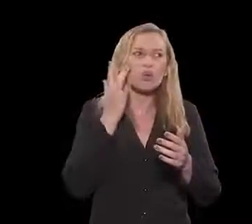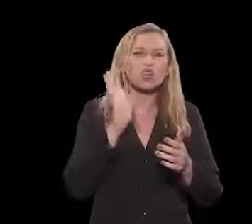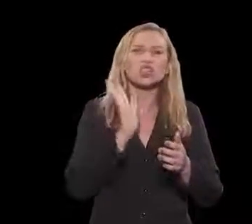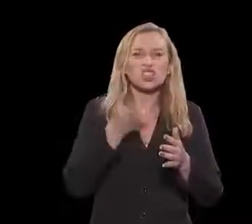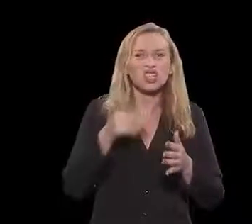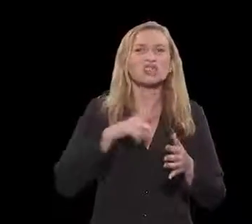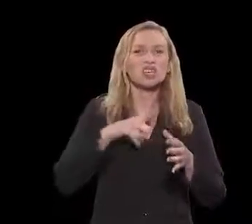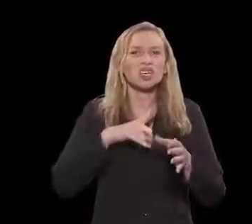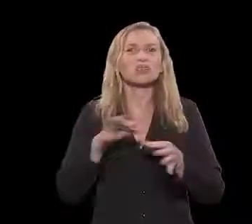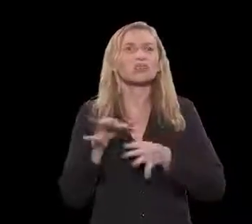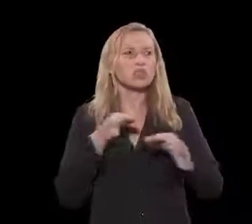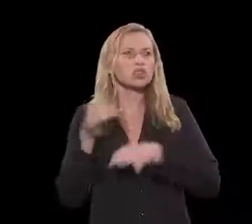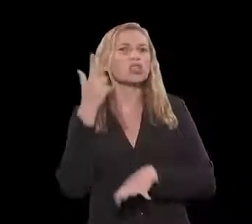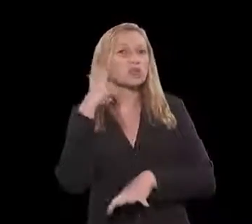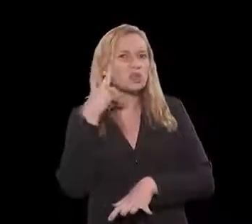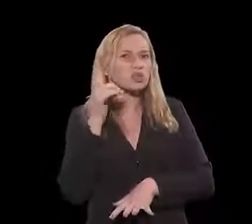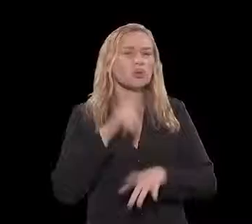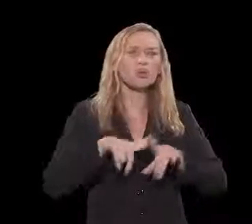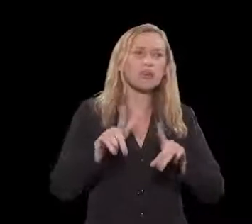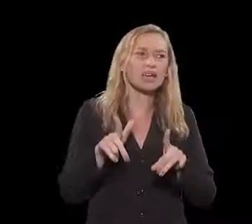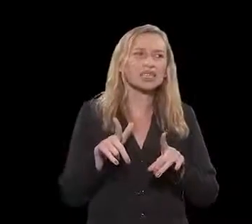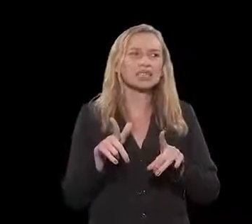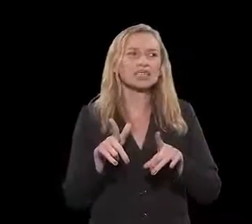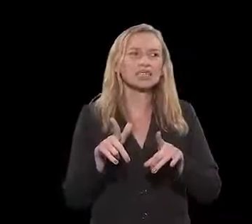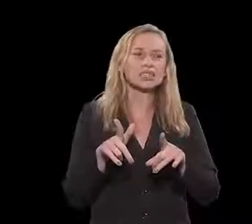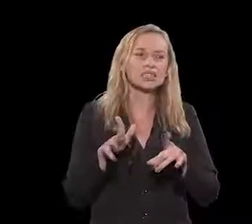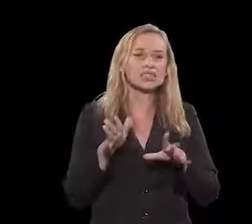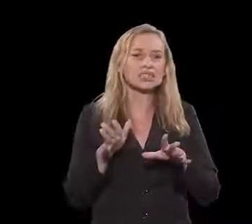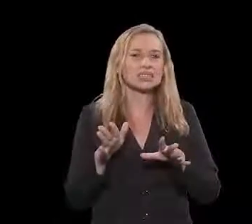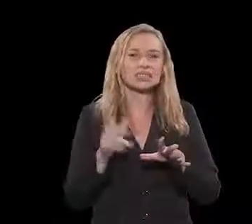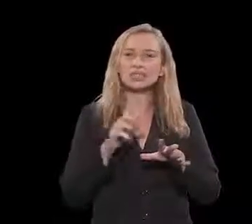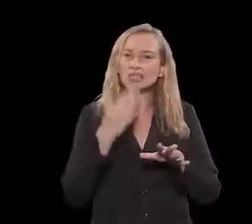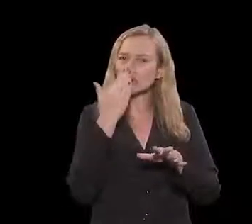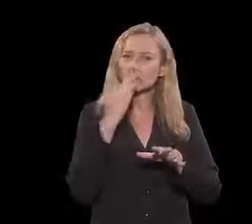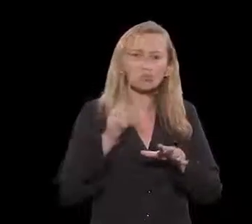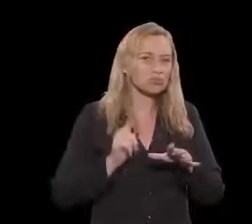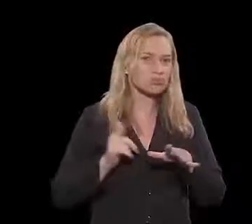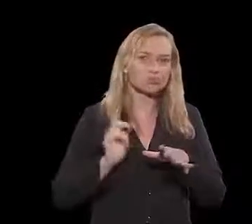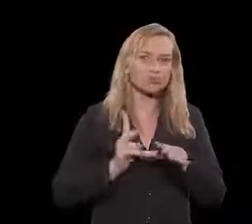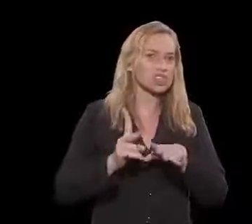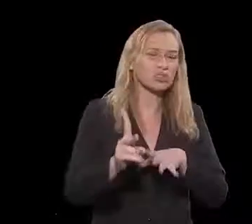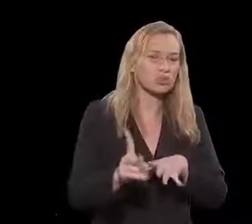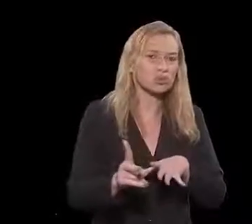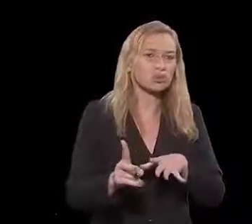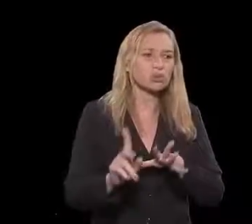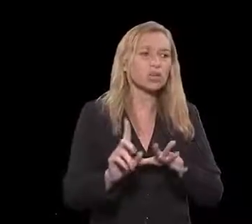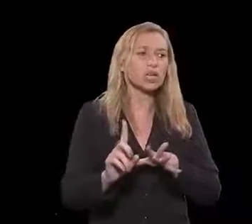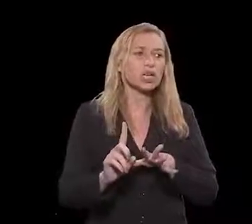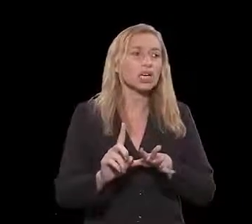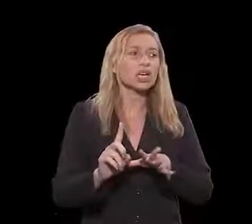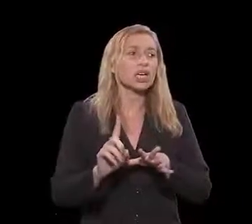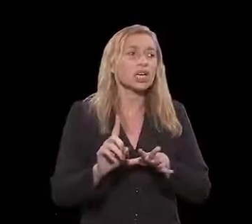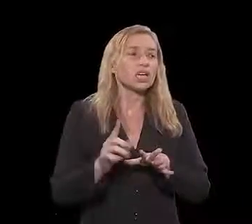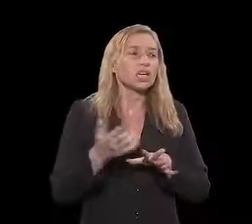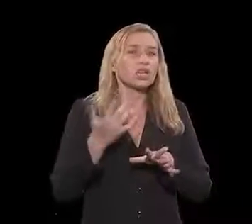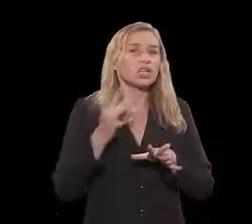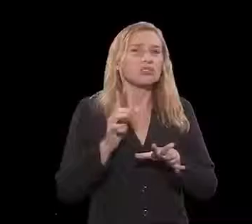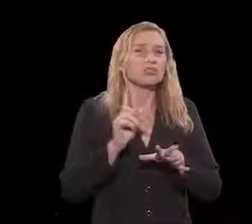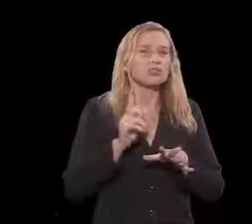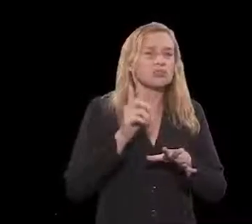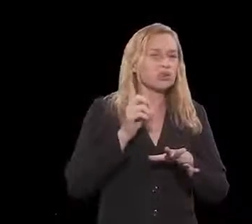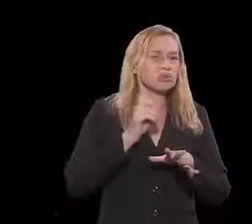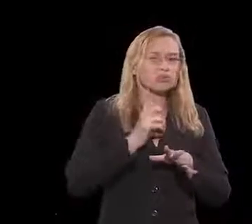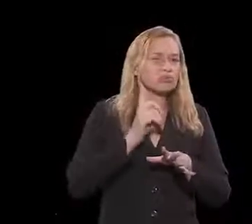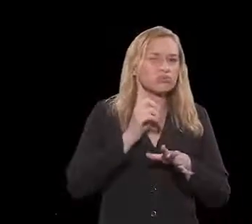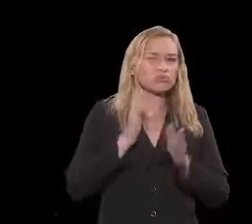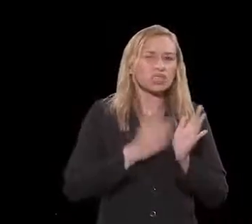já teve um projeto que pensou nisso, mas que não foi à frente, né? E não necessariamente o recorte